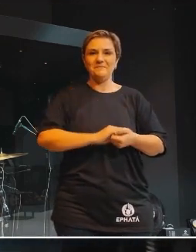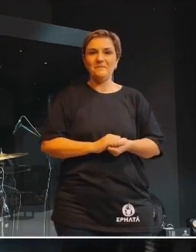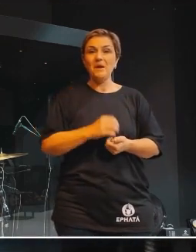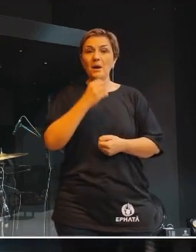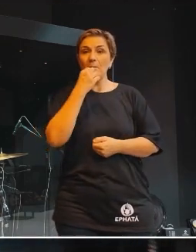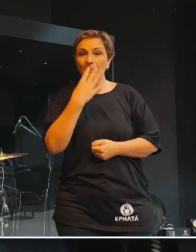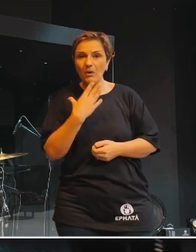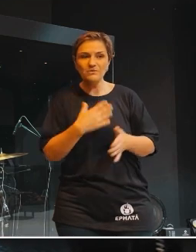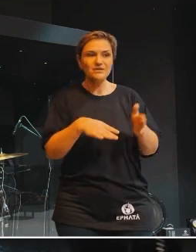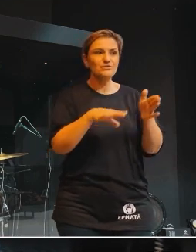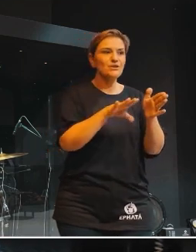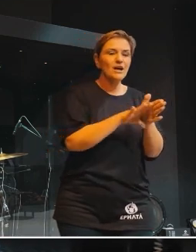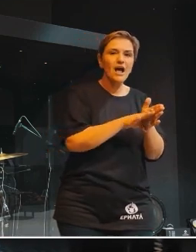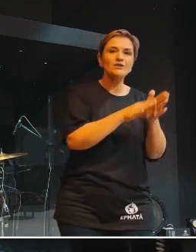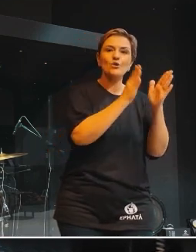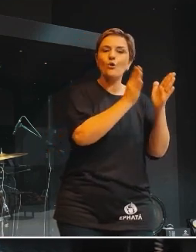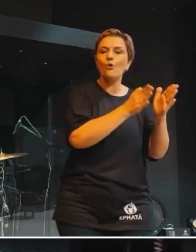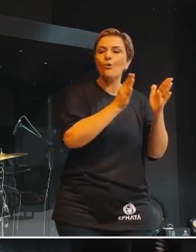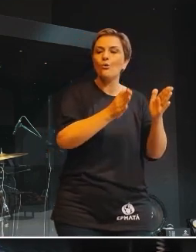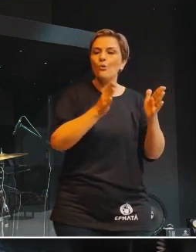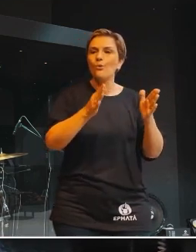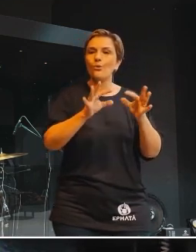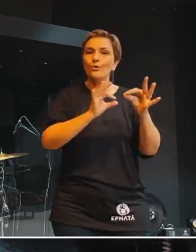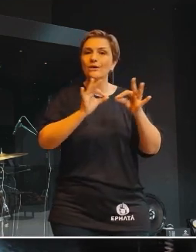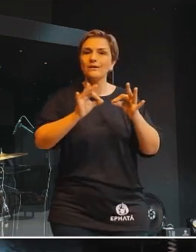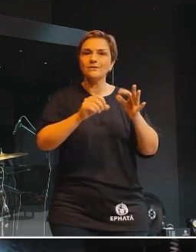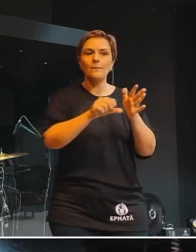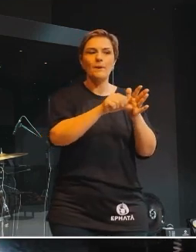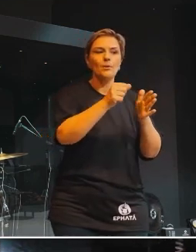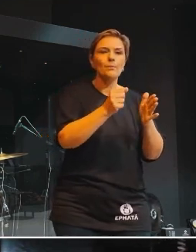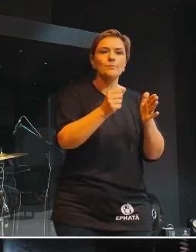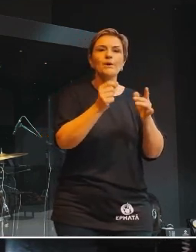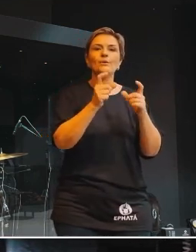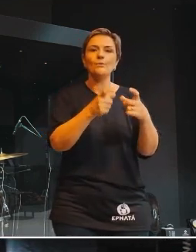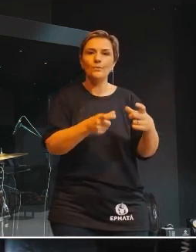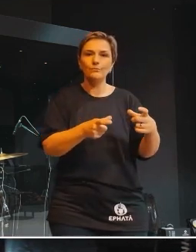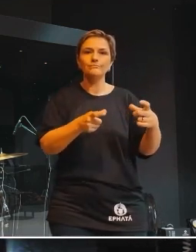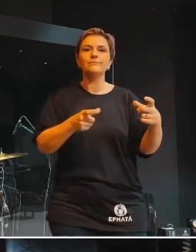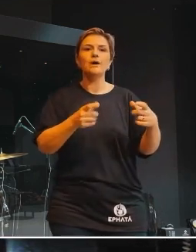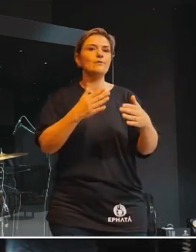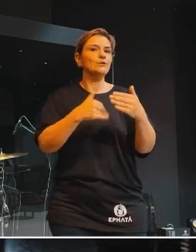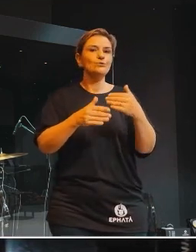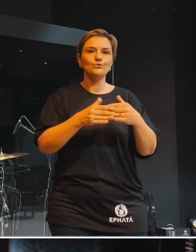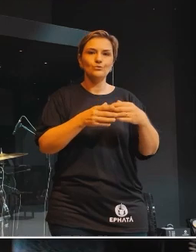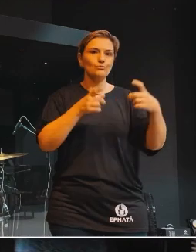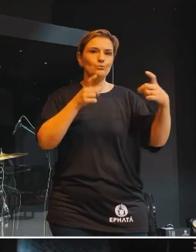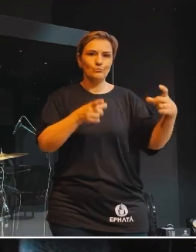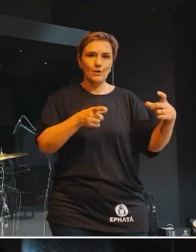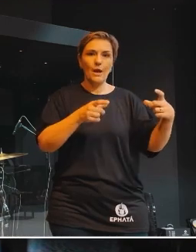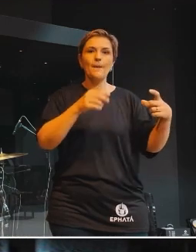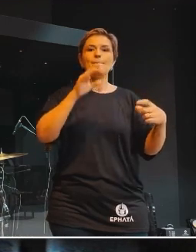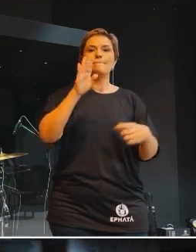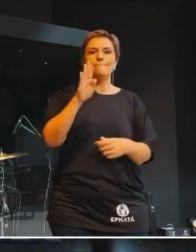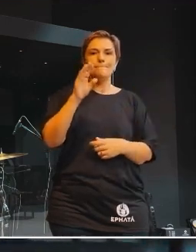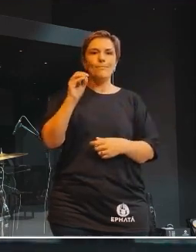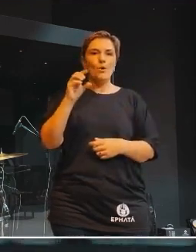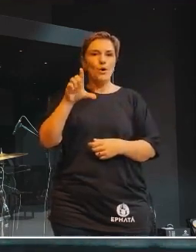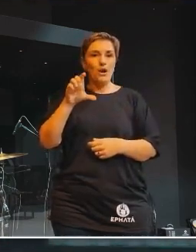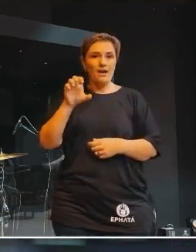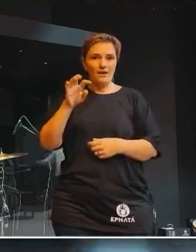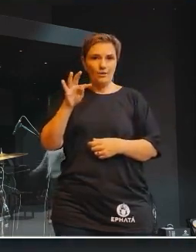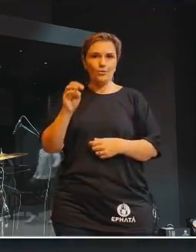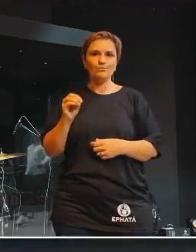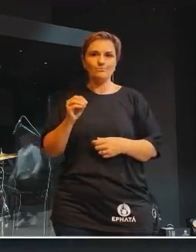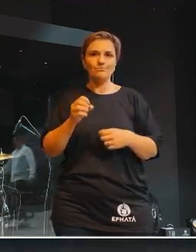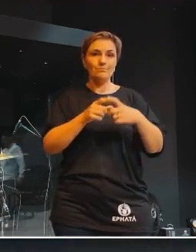eles chegassem de forma organizada. Então eu pago primeiro, chego. Não, mas eles chegam todos ao mesmo tempo, uma pressão absurda. Irmão, tem dias que